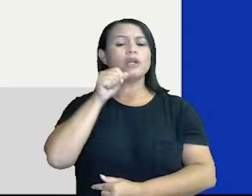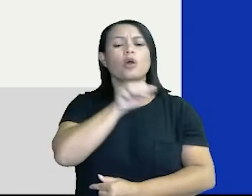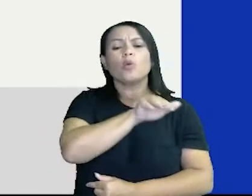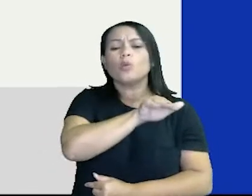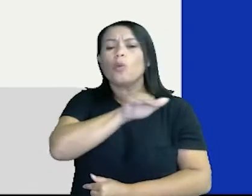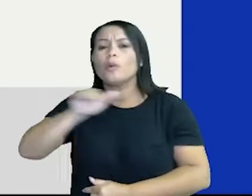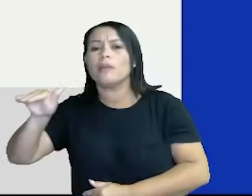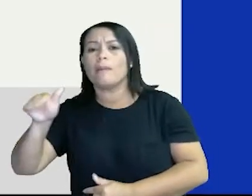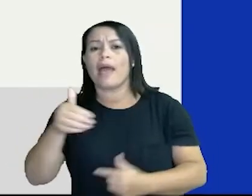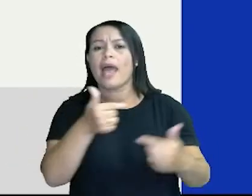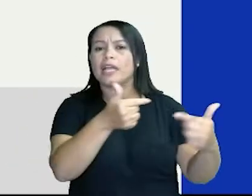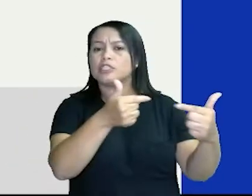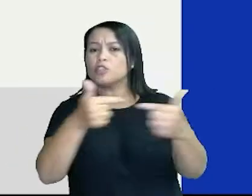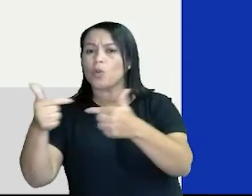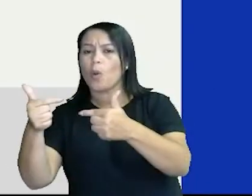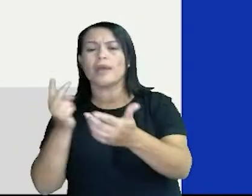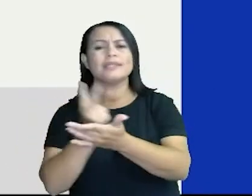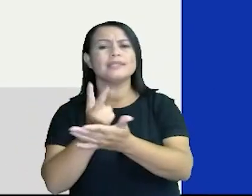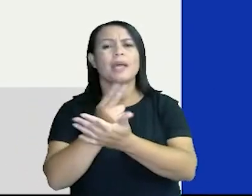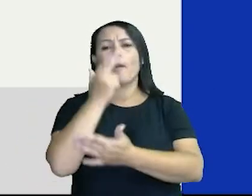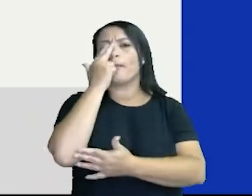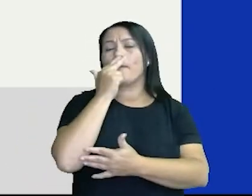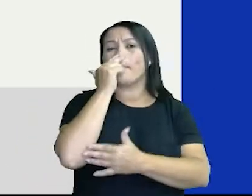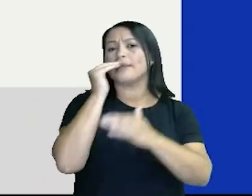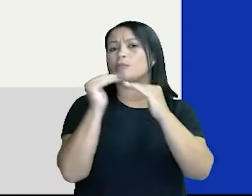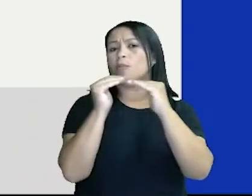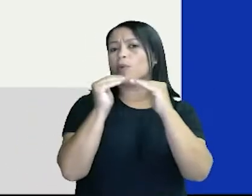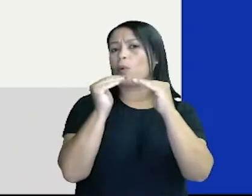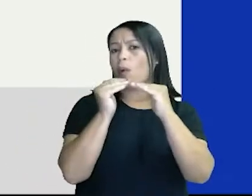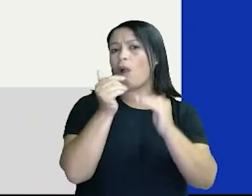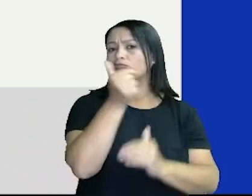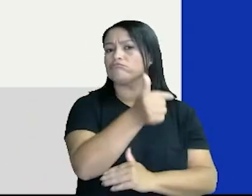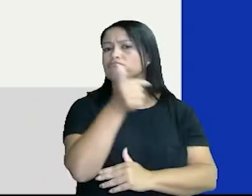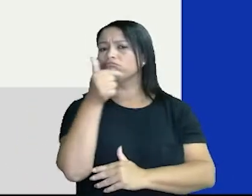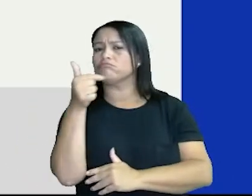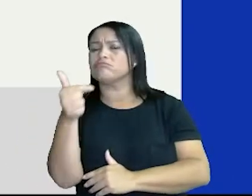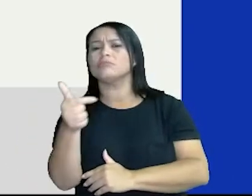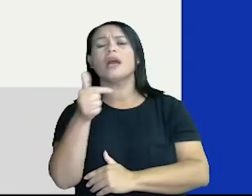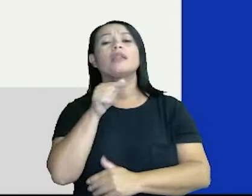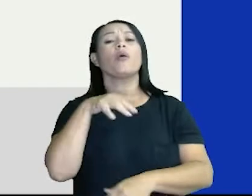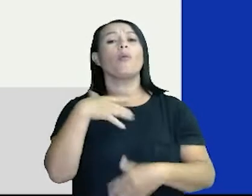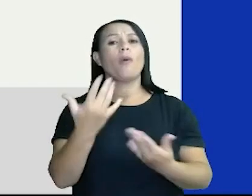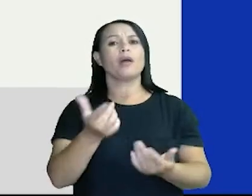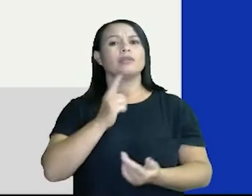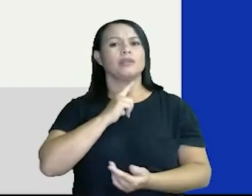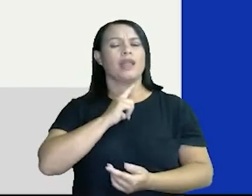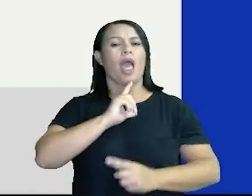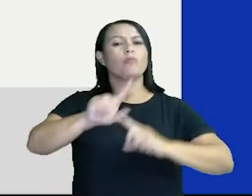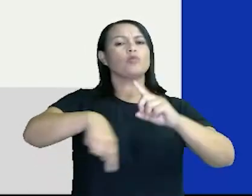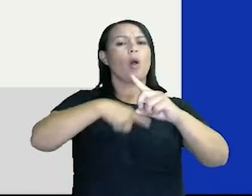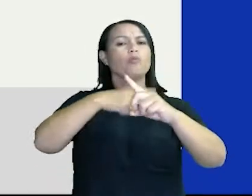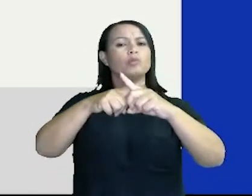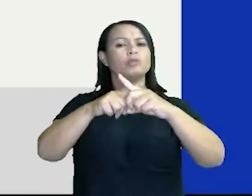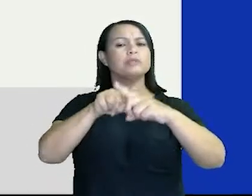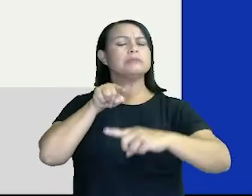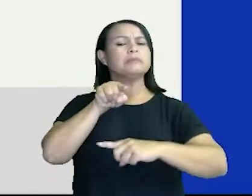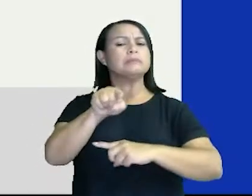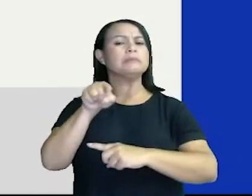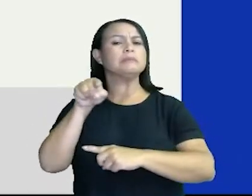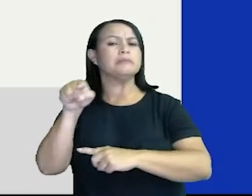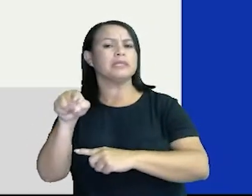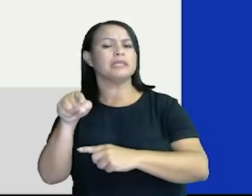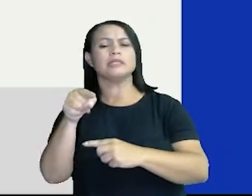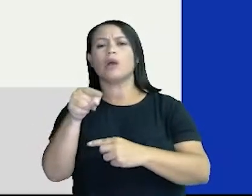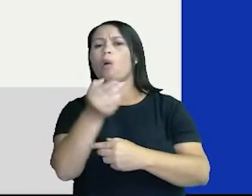nossa base dois e dois são iguais então quando nós temos uma multiplicação e